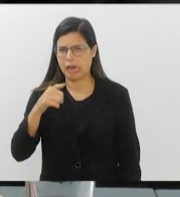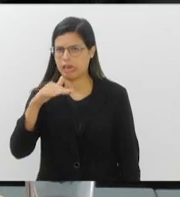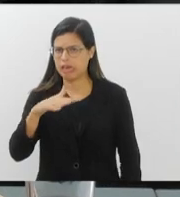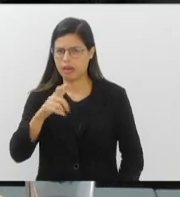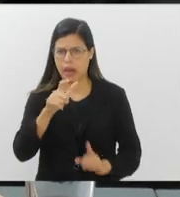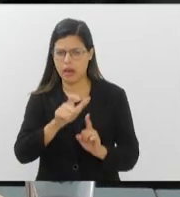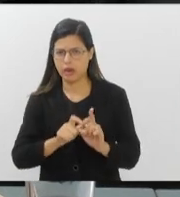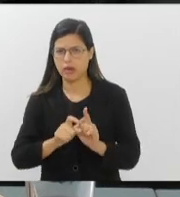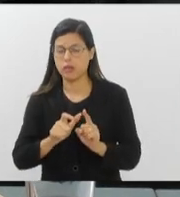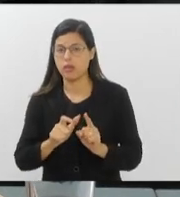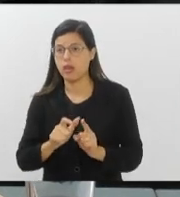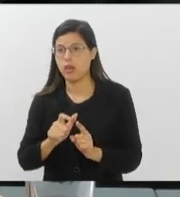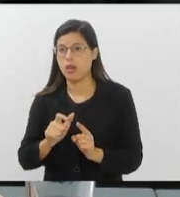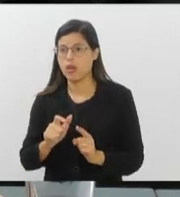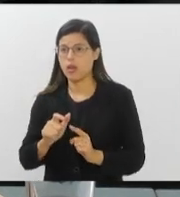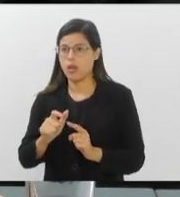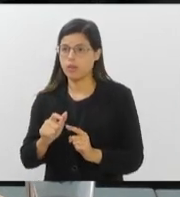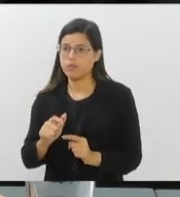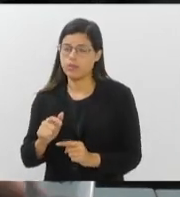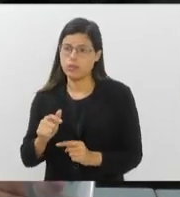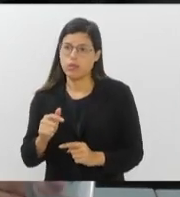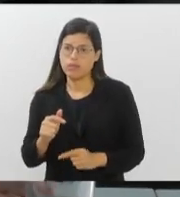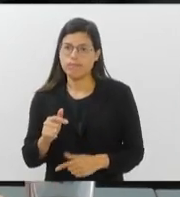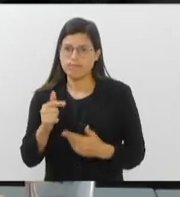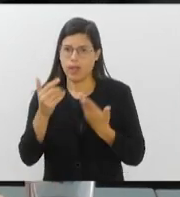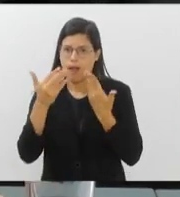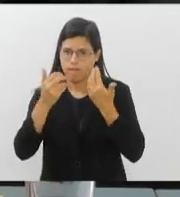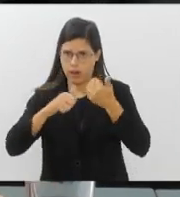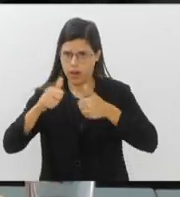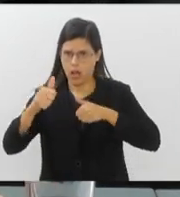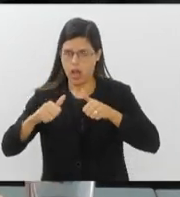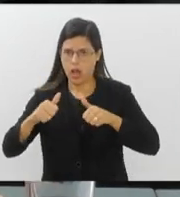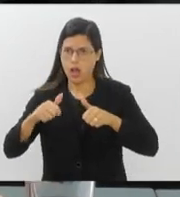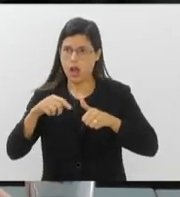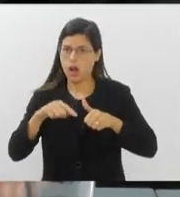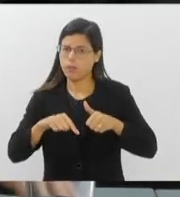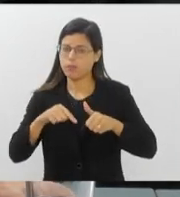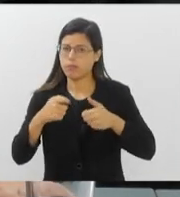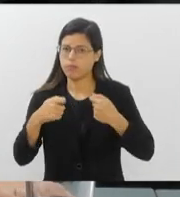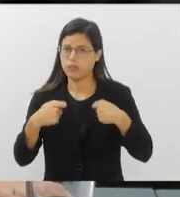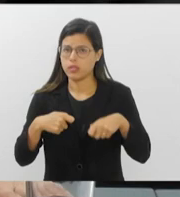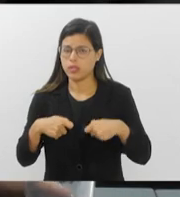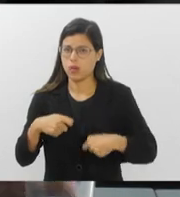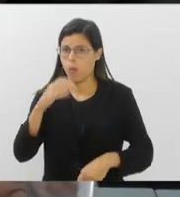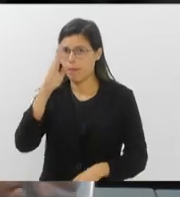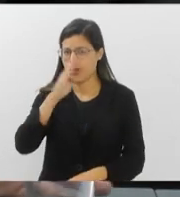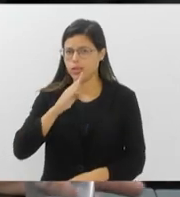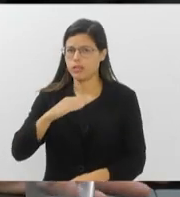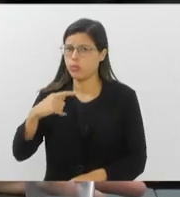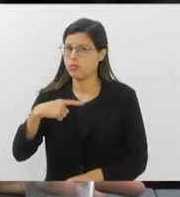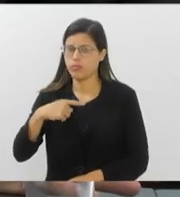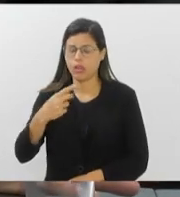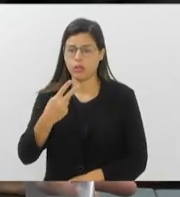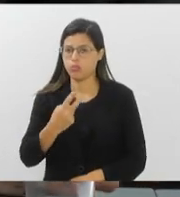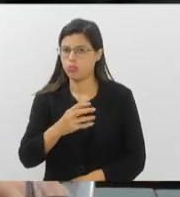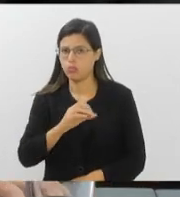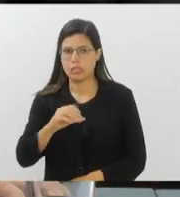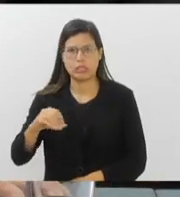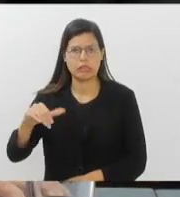avaliação de juízo, o Brasil tem 200 milhões de patriotas.